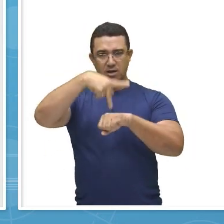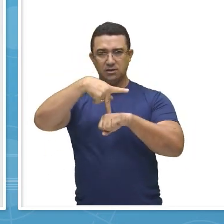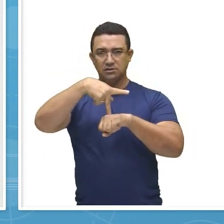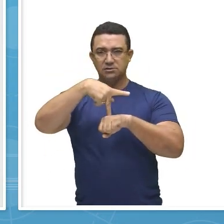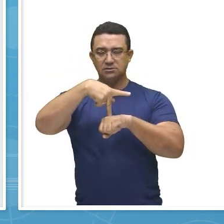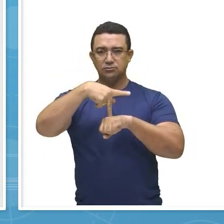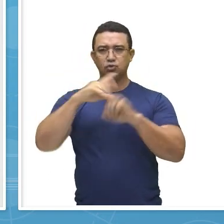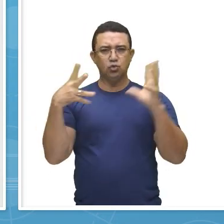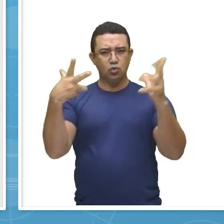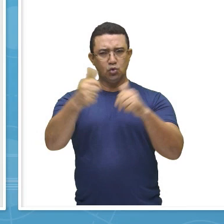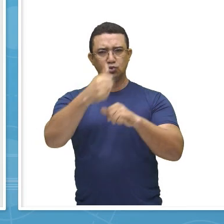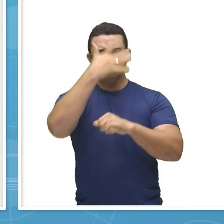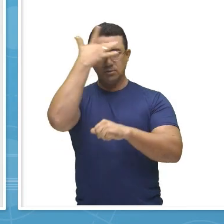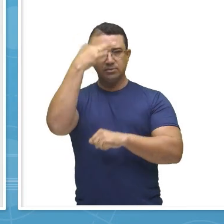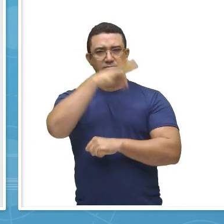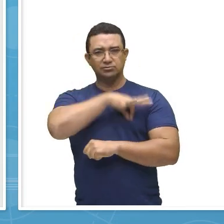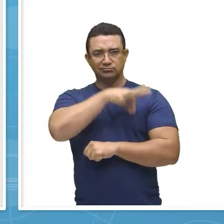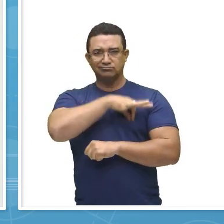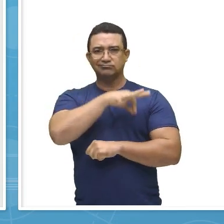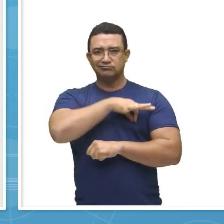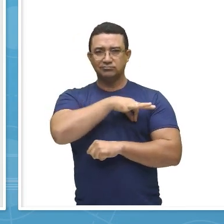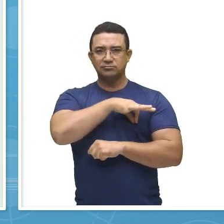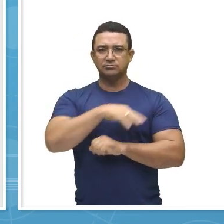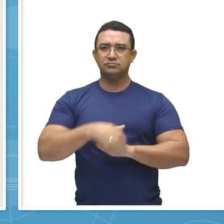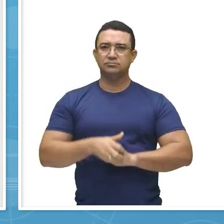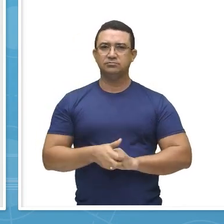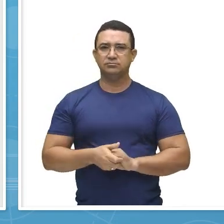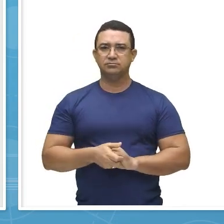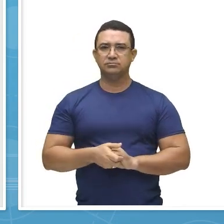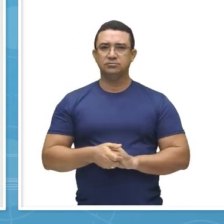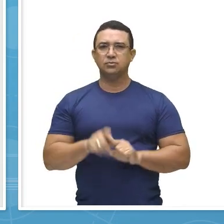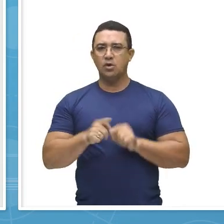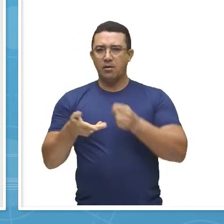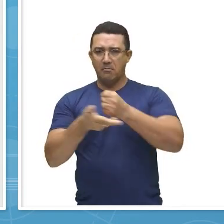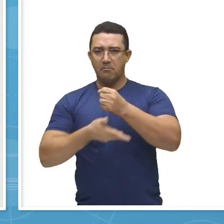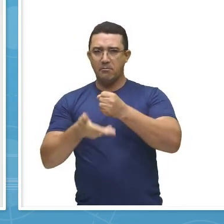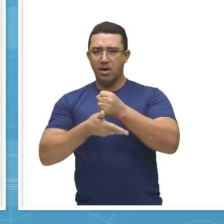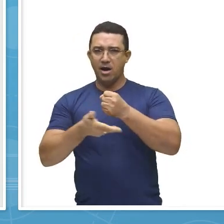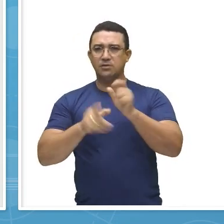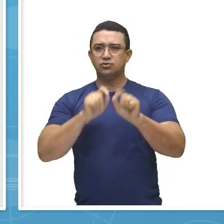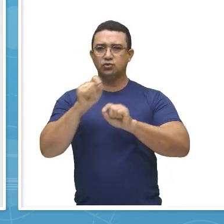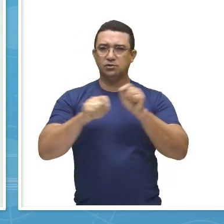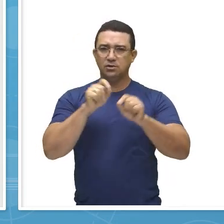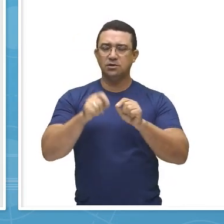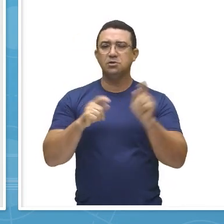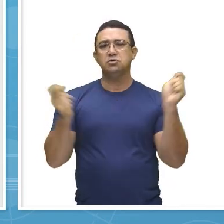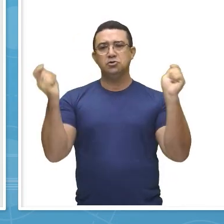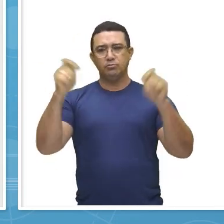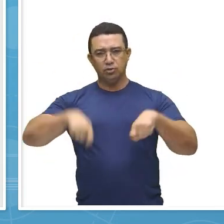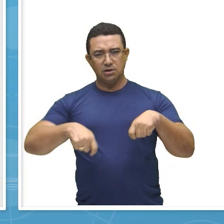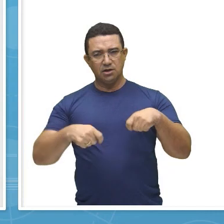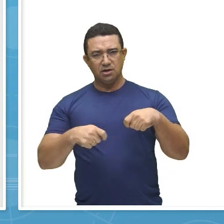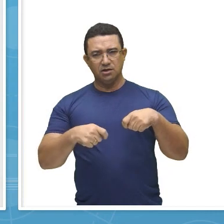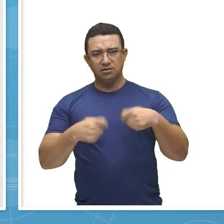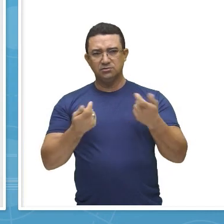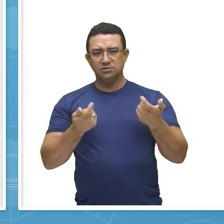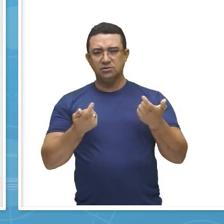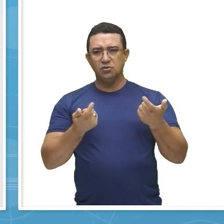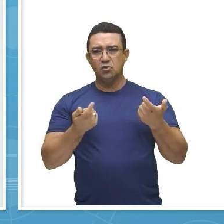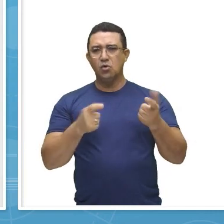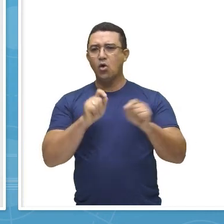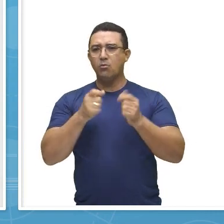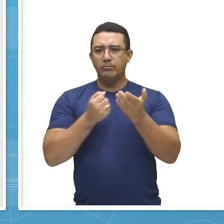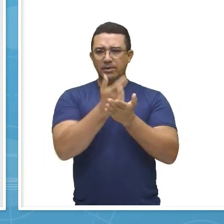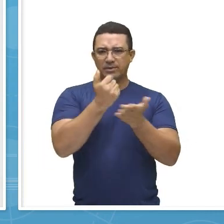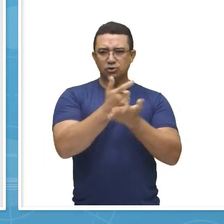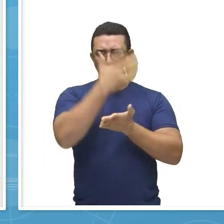RNB, per capita, por cabeça, né? Baseada na paridade de poder de compra dos